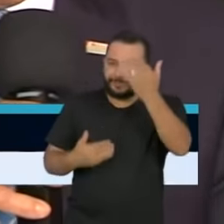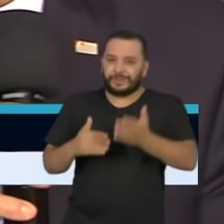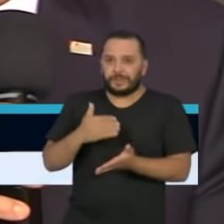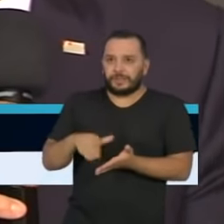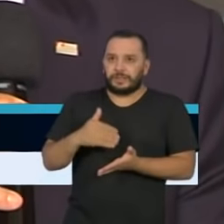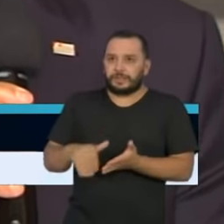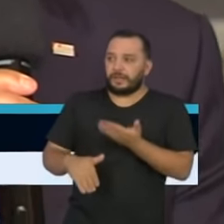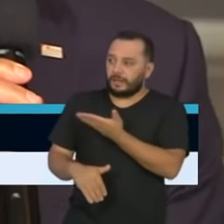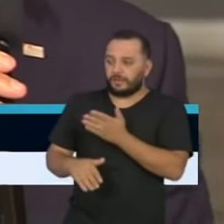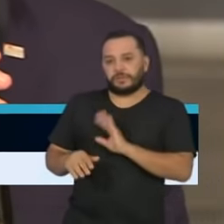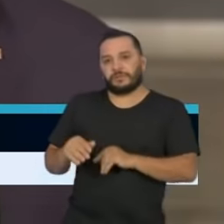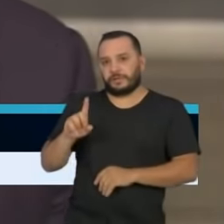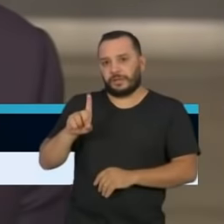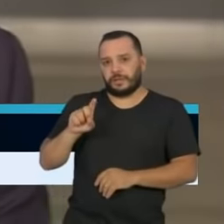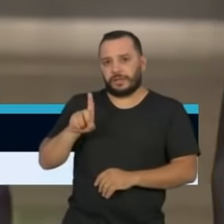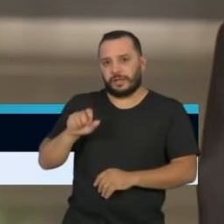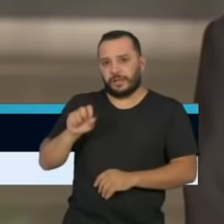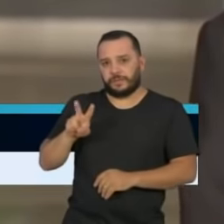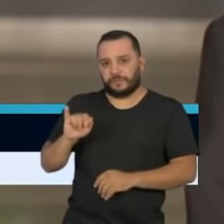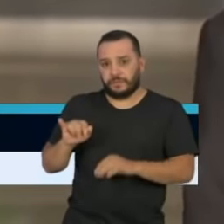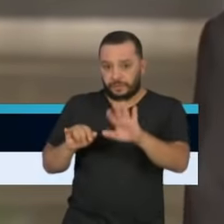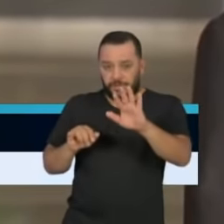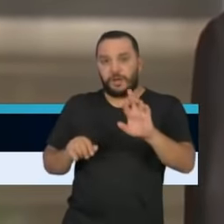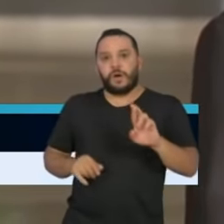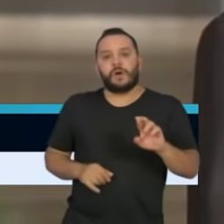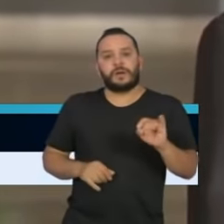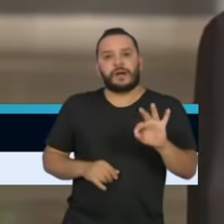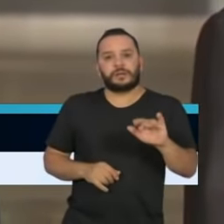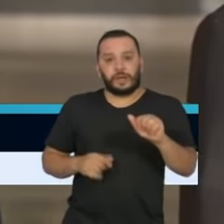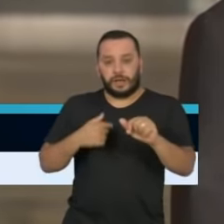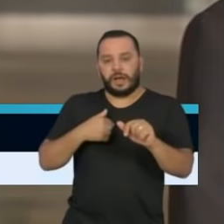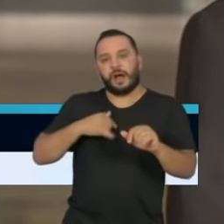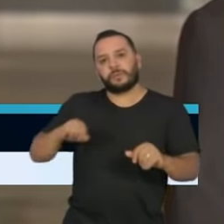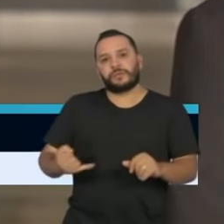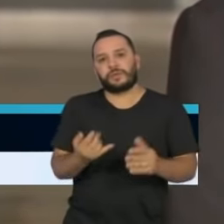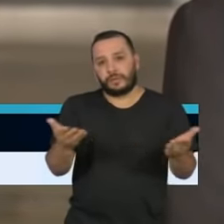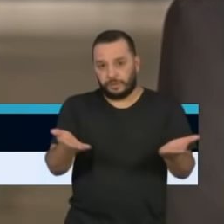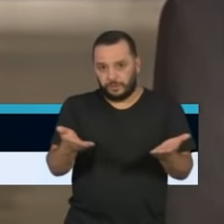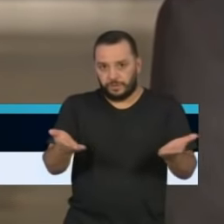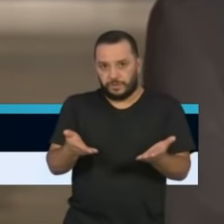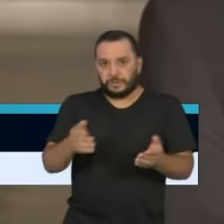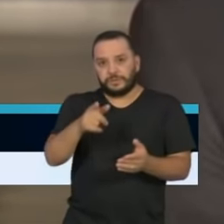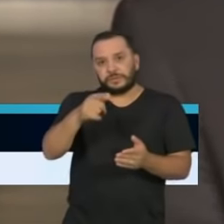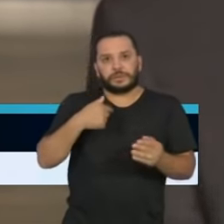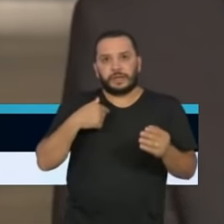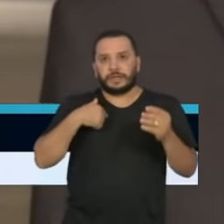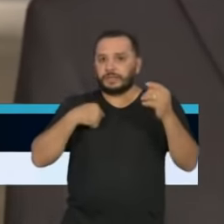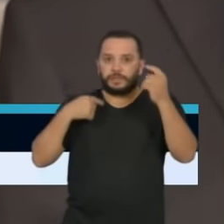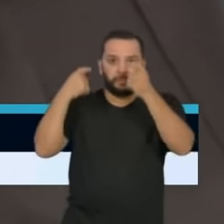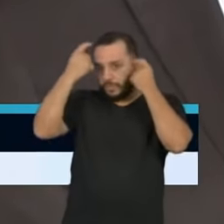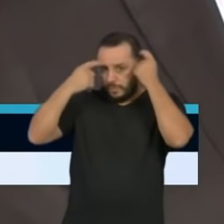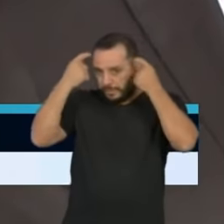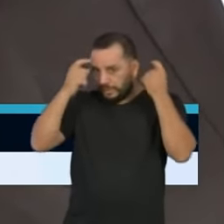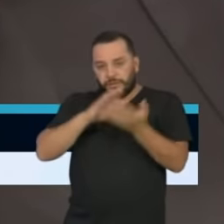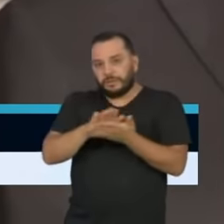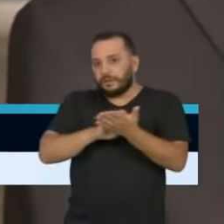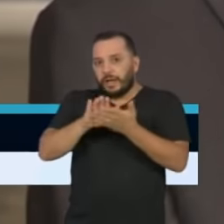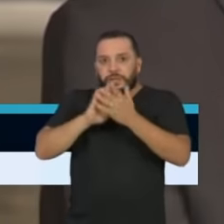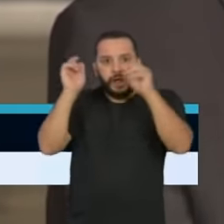ao doutor Davi Wippe, Roberta, aproveito a oportunidade para pedir às pessoas que não entrem em pânico. Não há razão